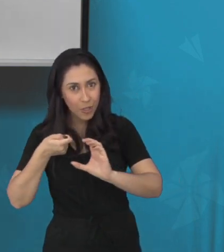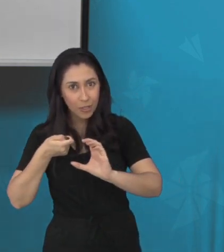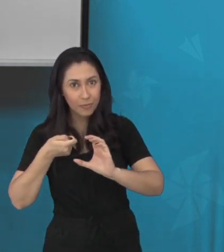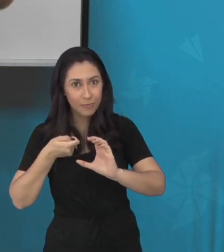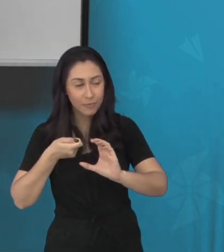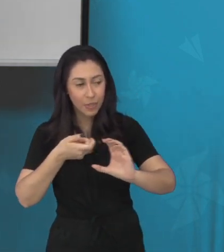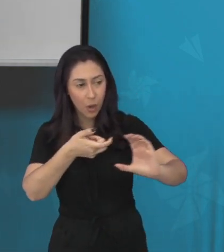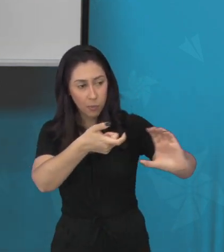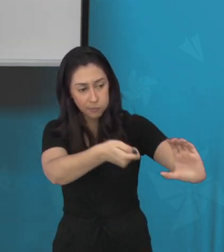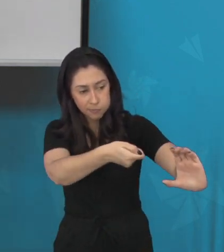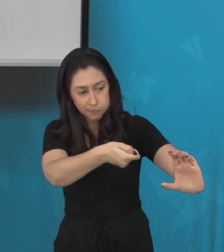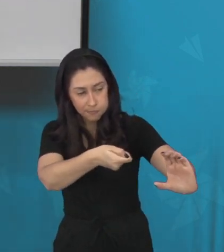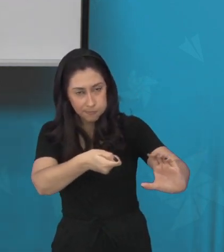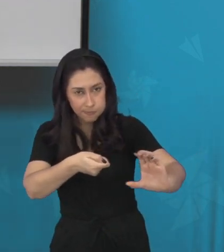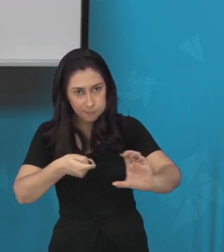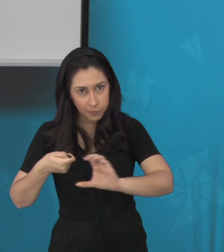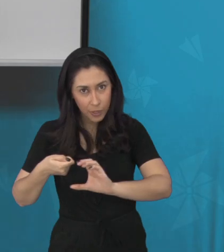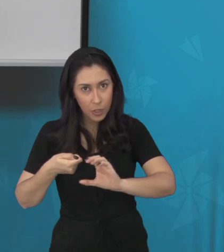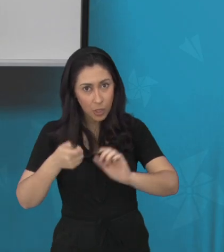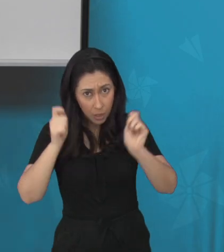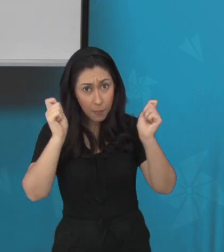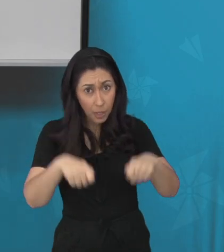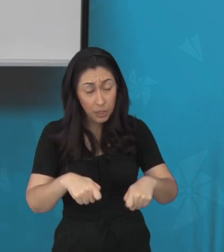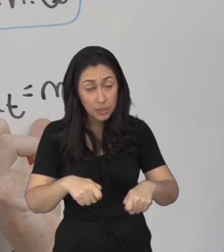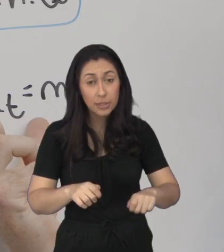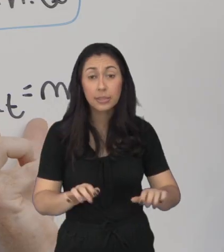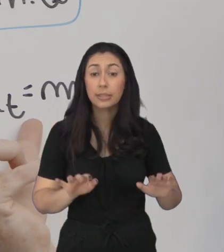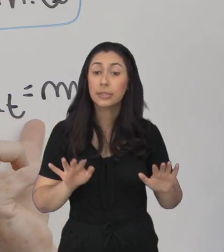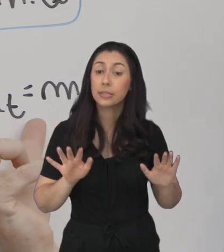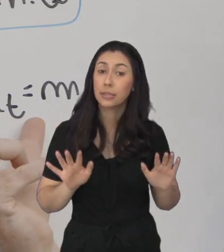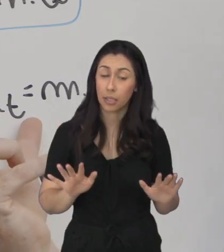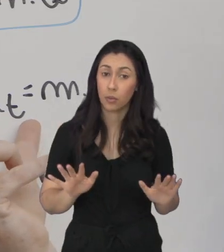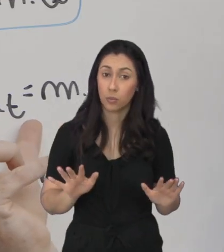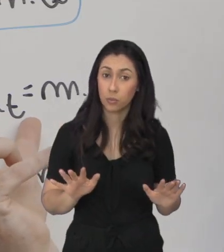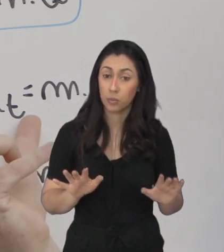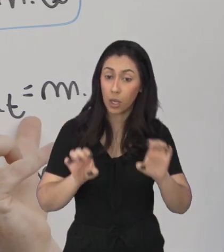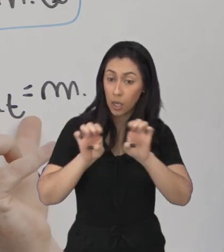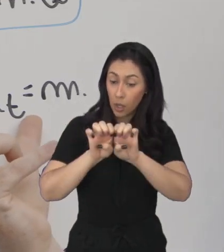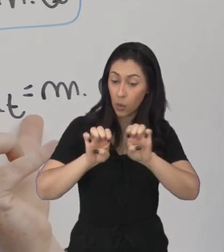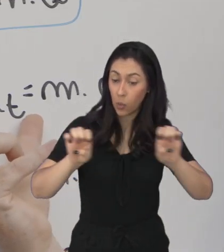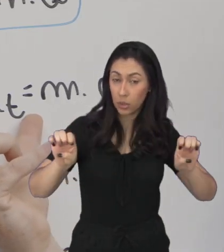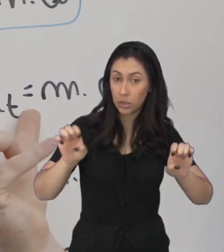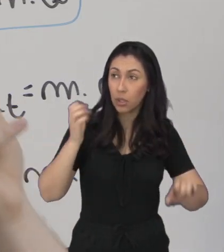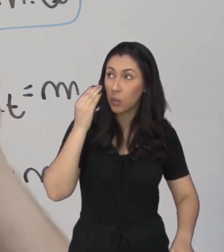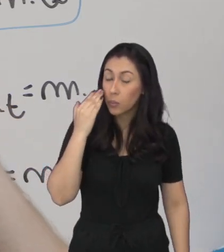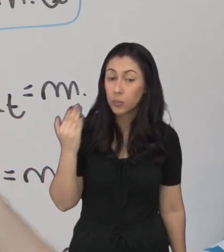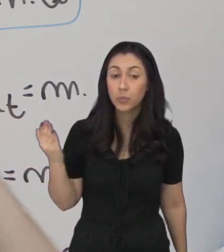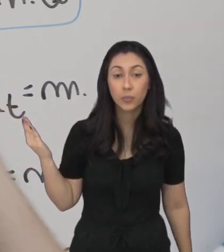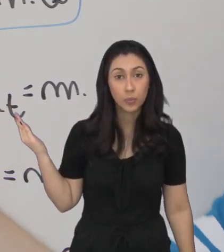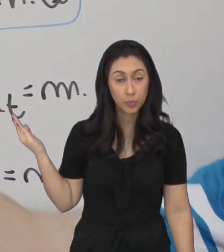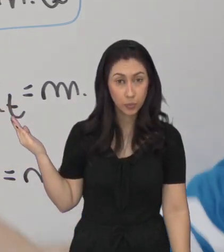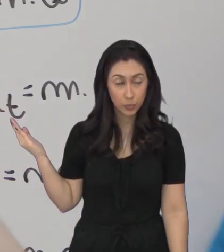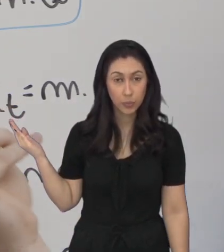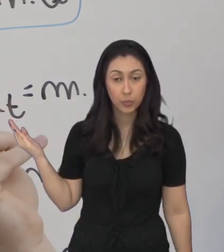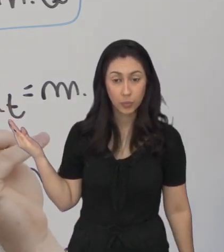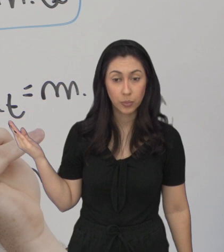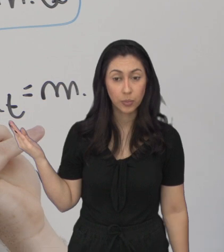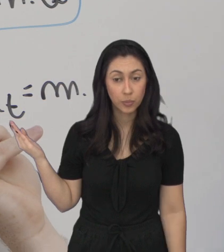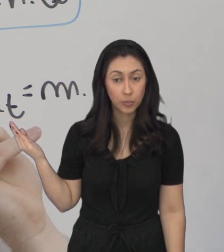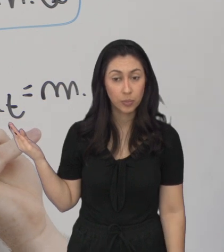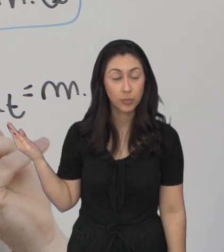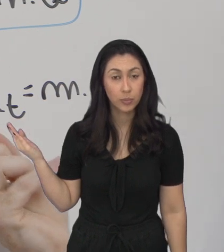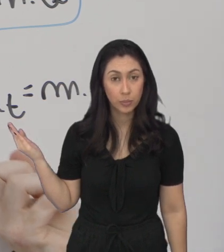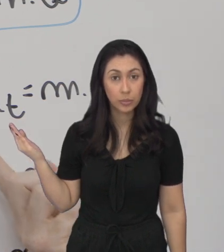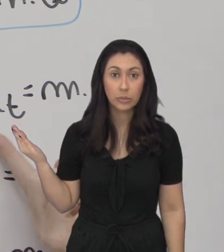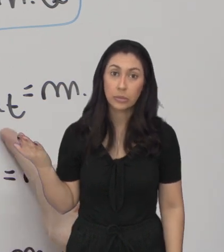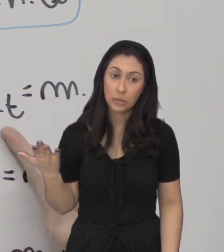na direção dessa força que está puxando. Então, olha só, essa equação aqui da resultante de